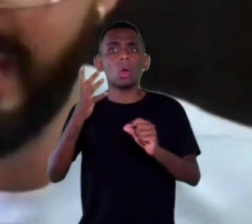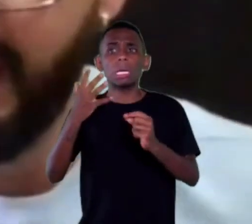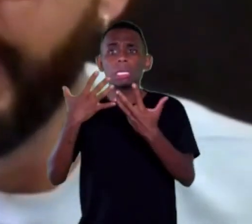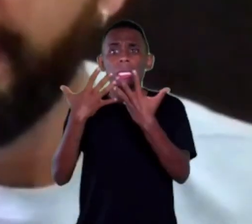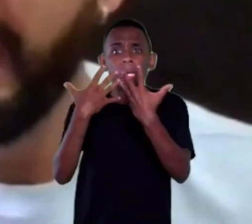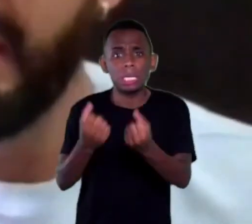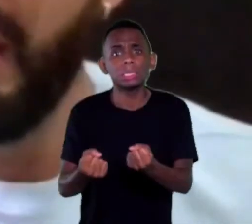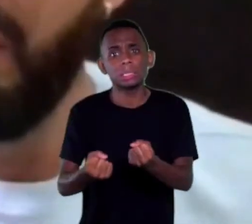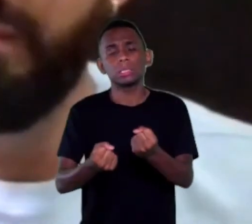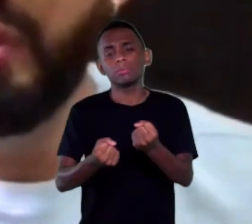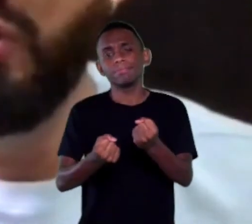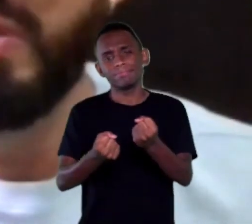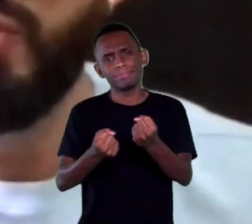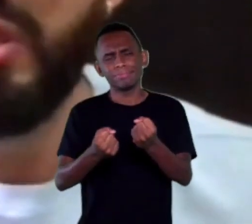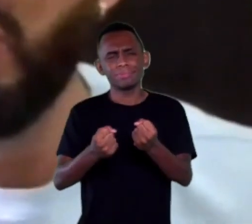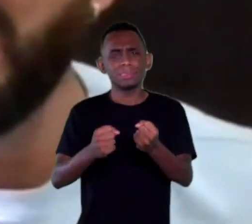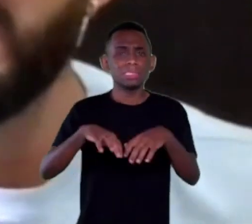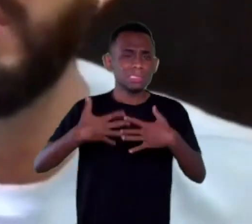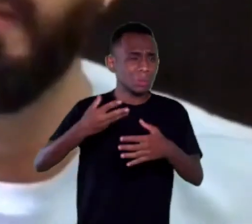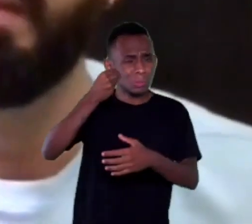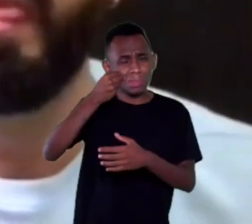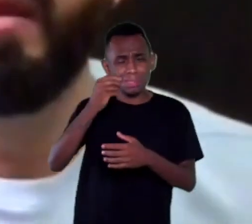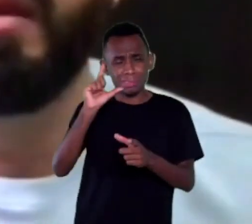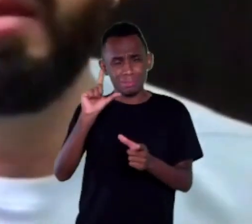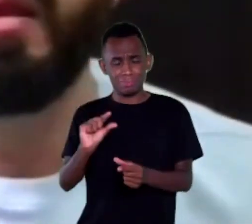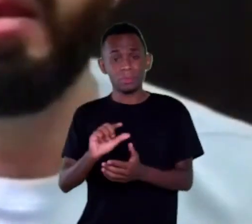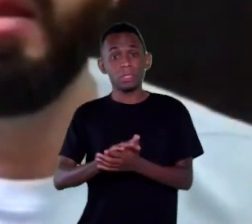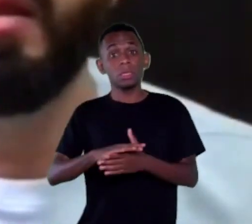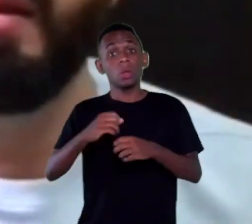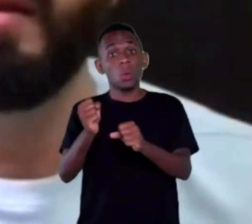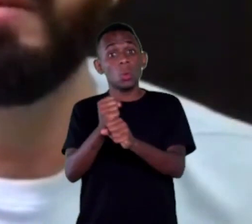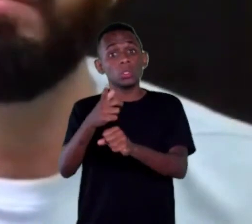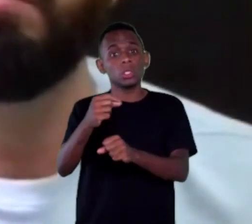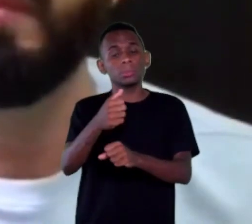do olho esquerdo. Então, em 2012,